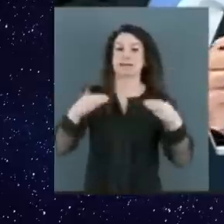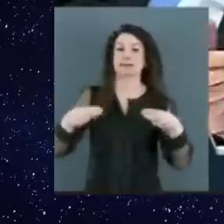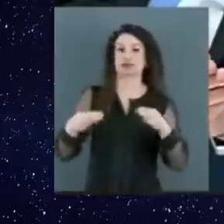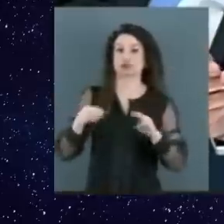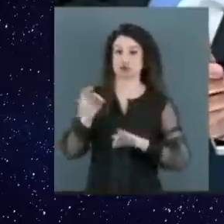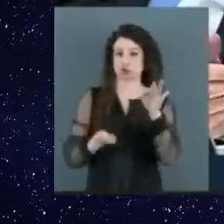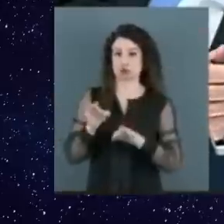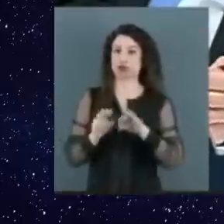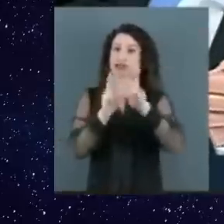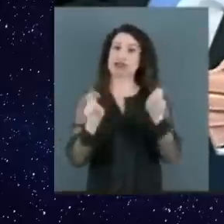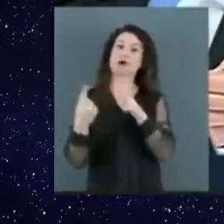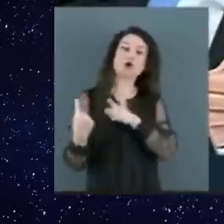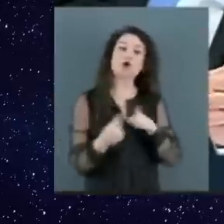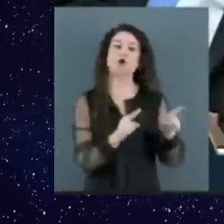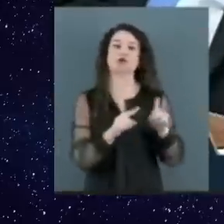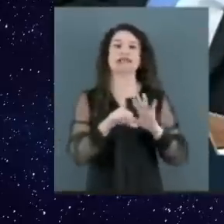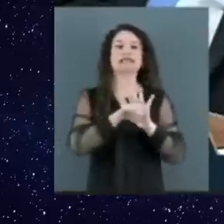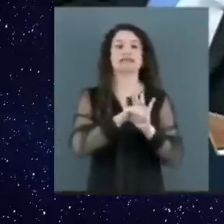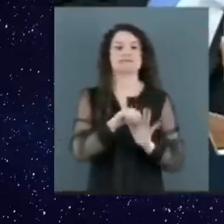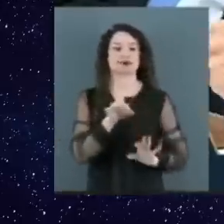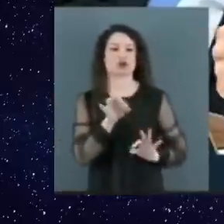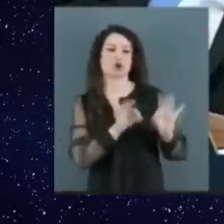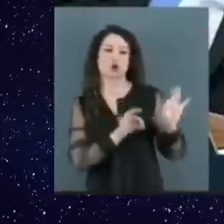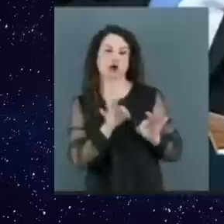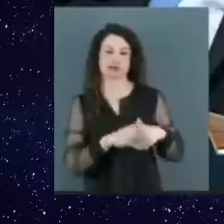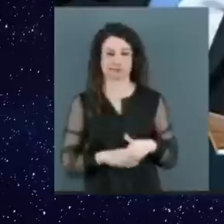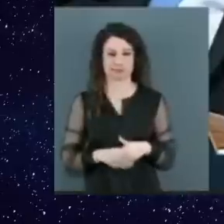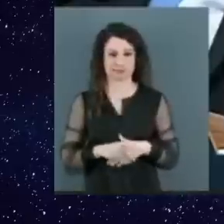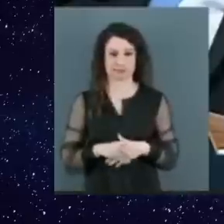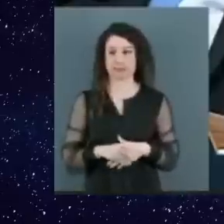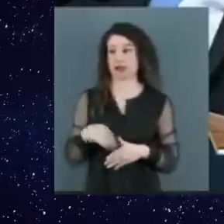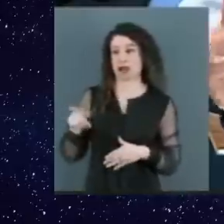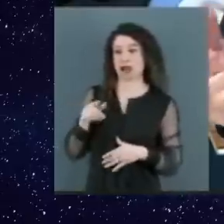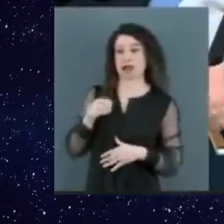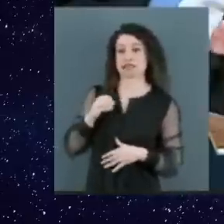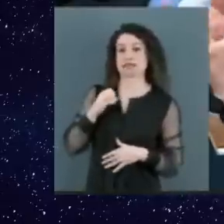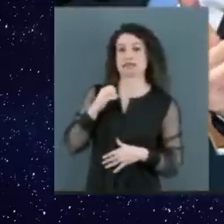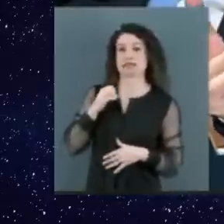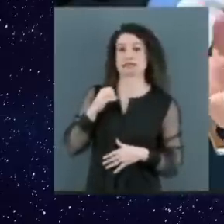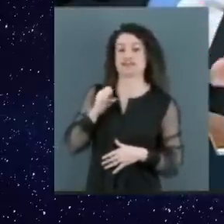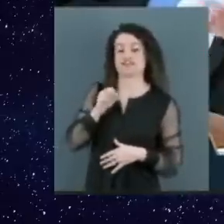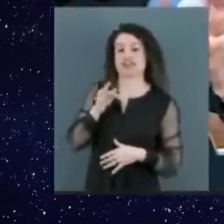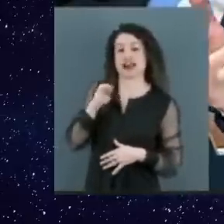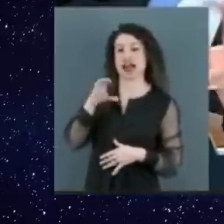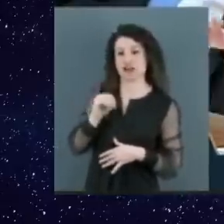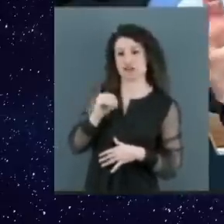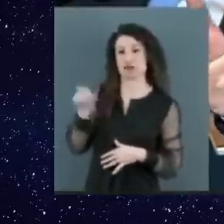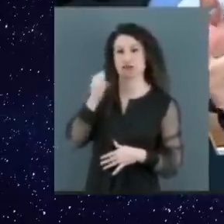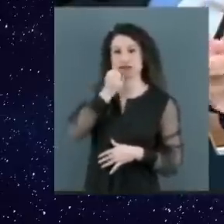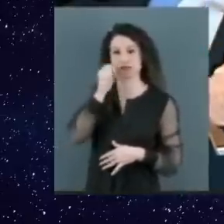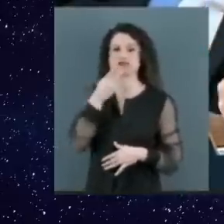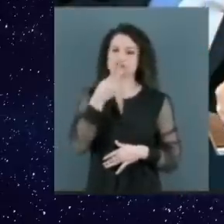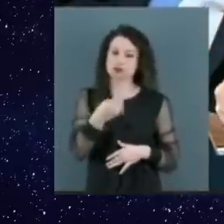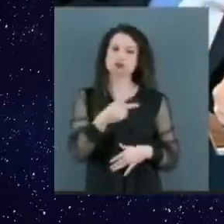o enfrentamento do crime organizado. Foi mencionado aqui pelo senador Flávio o problema do Rio de Janeiro, dos territórios dominados